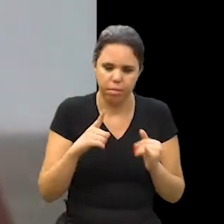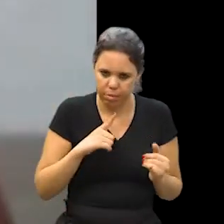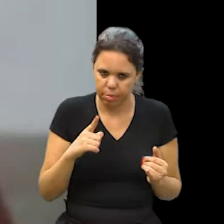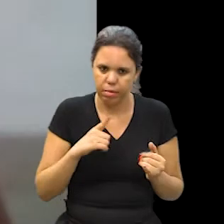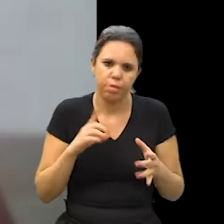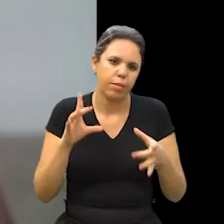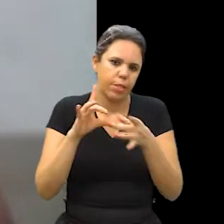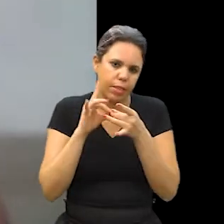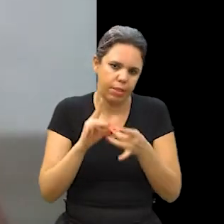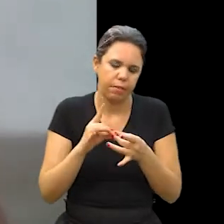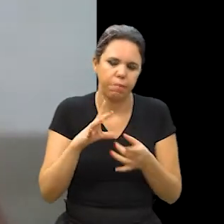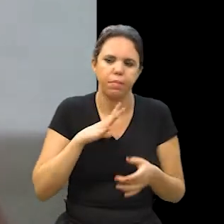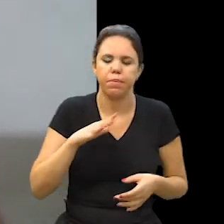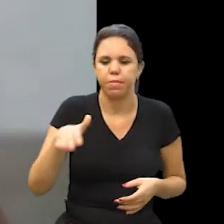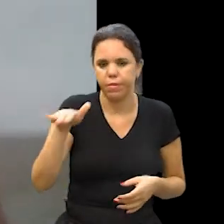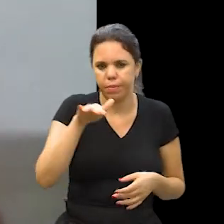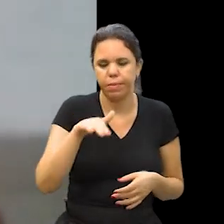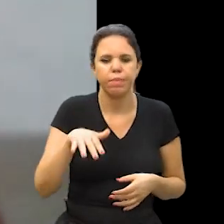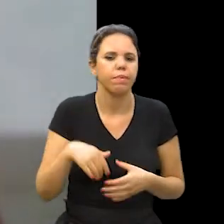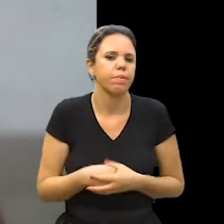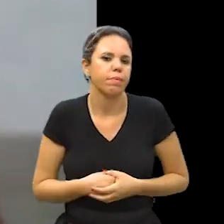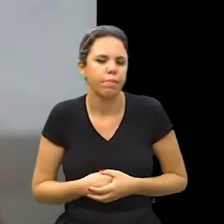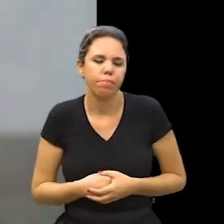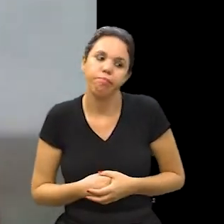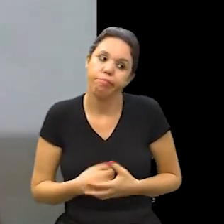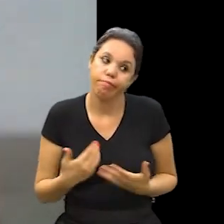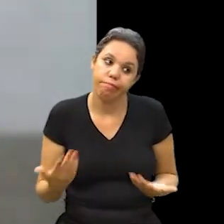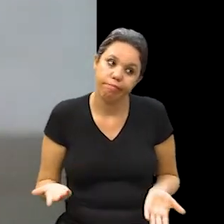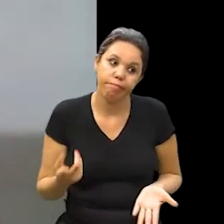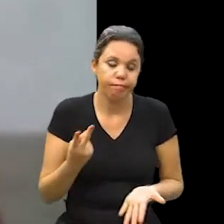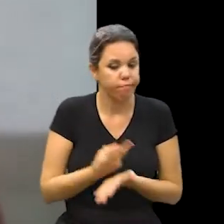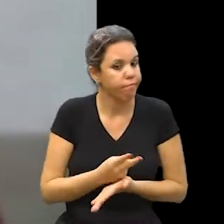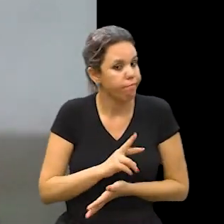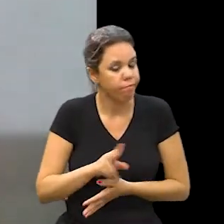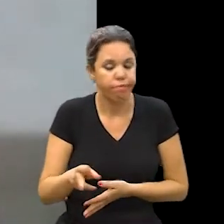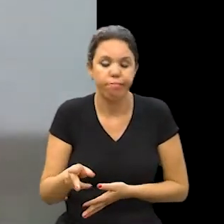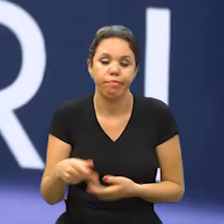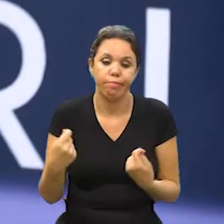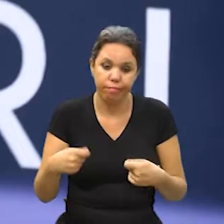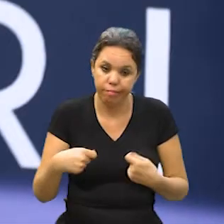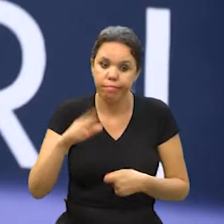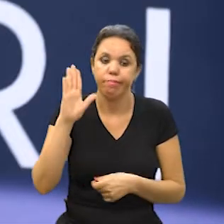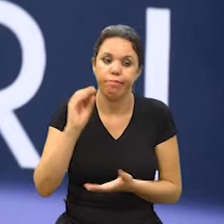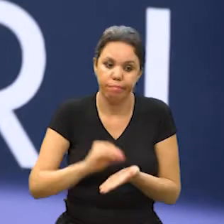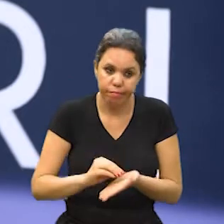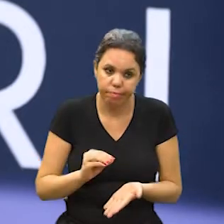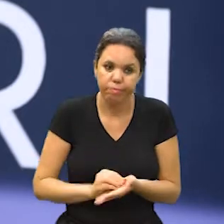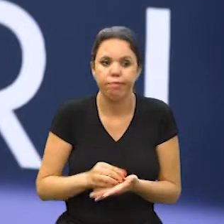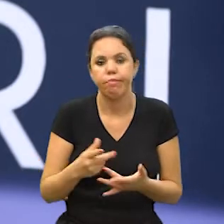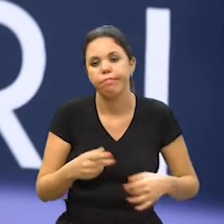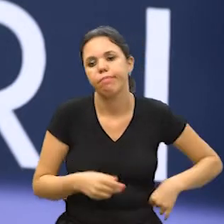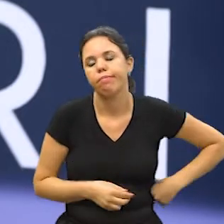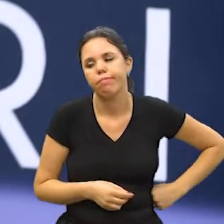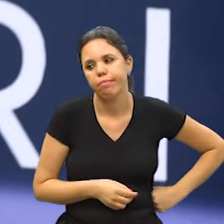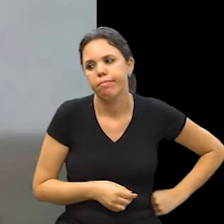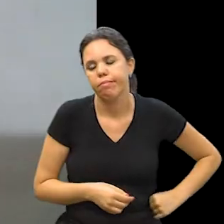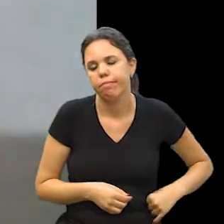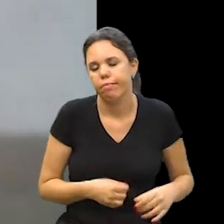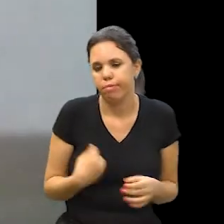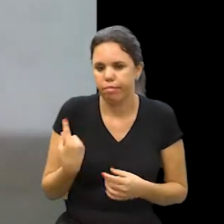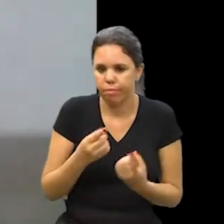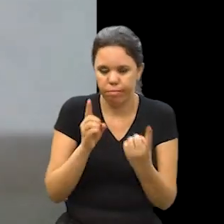tem convênio com essas cidades, mas mesmo assim, não é o suficiente, sabe, porque